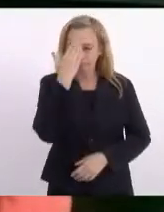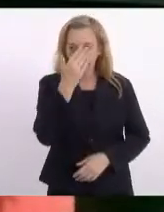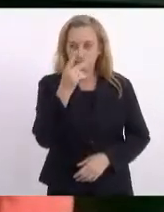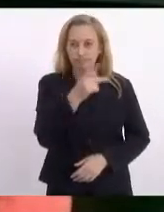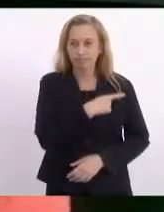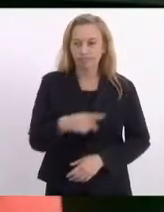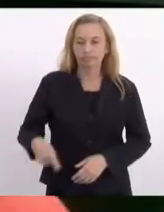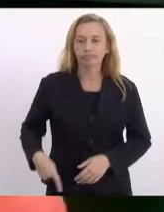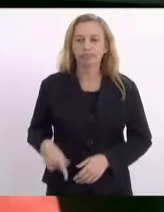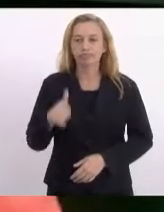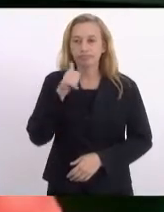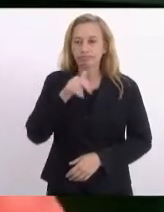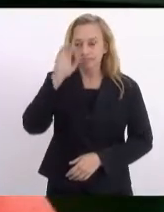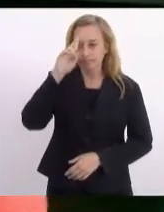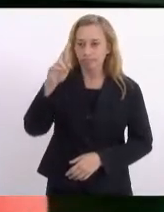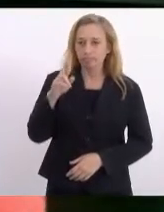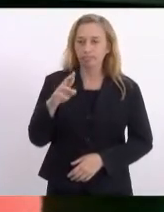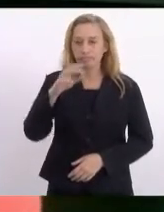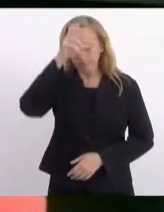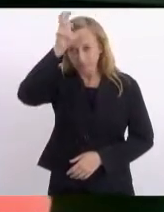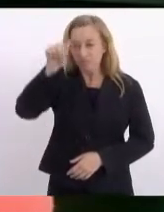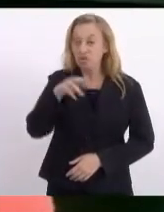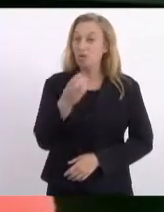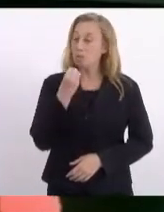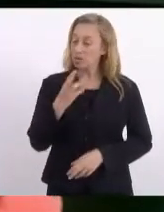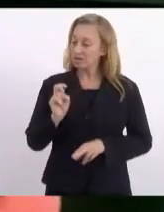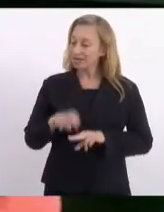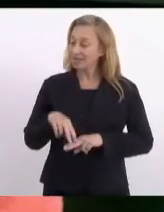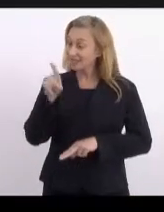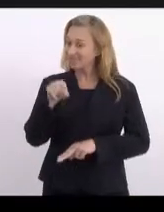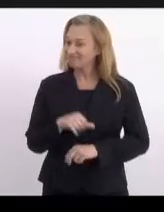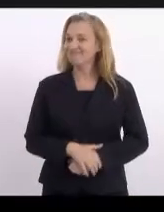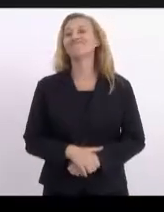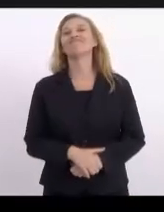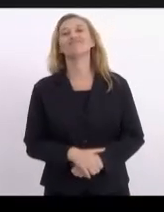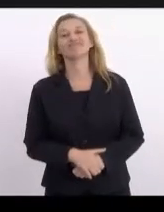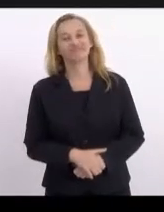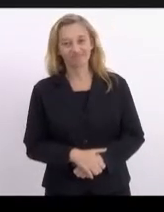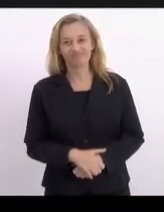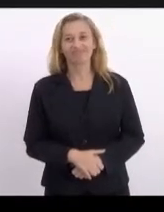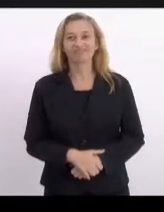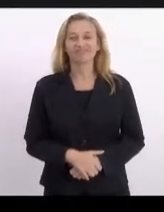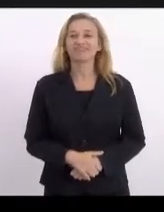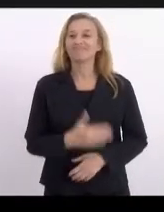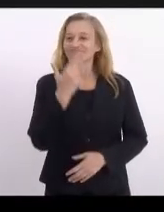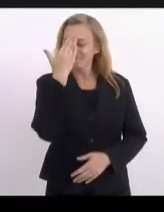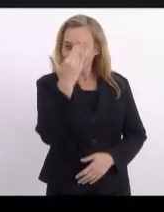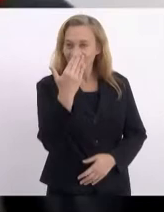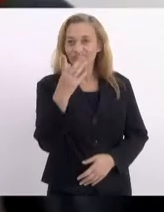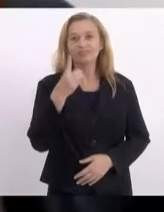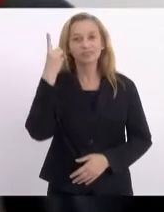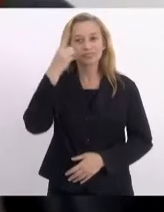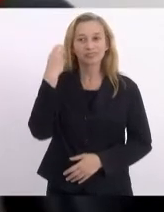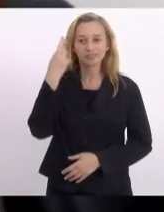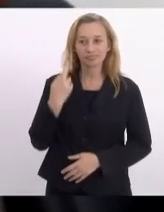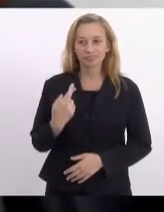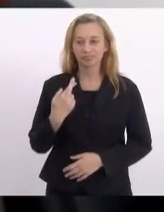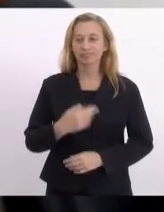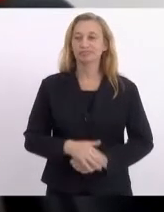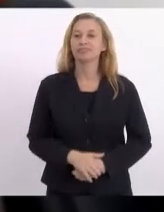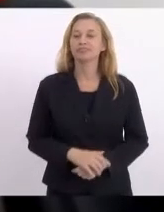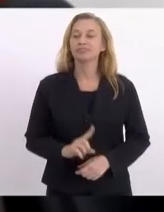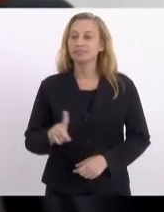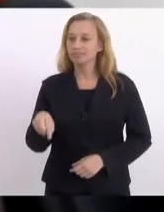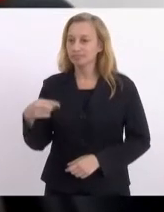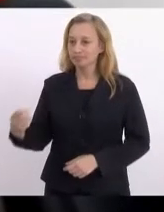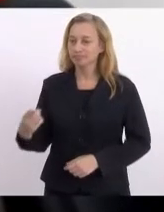presidenta Tia Ju. A senhora fica muito bem sentada nesta cadeira. A senhora fica muito bem Obrigada, deputada Renata.